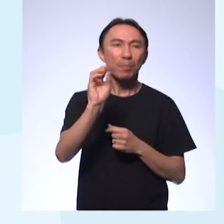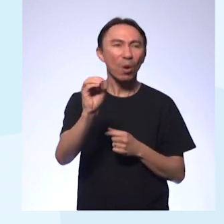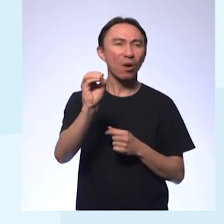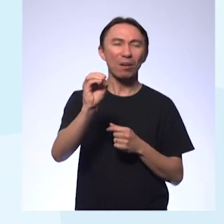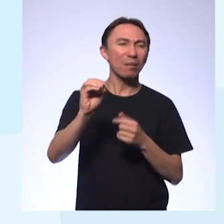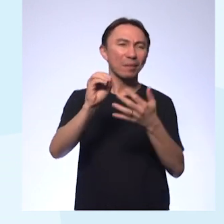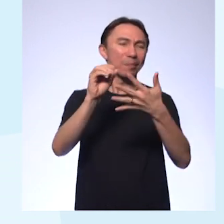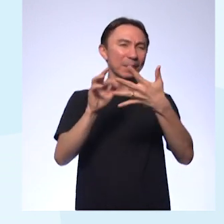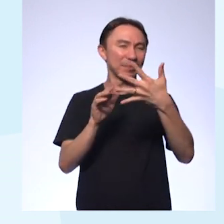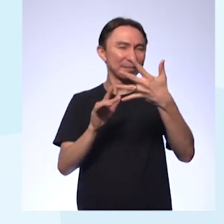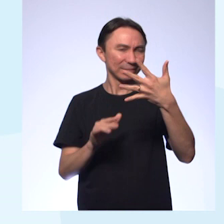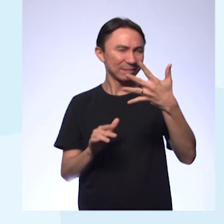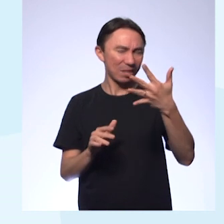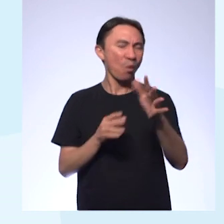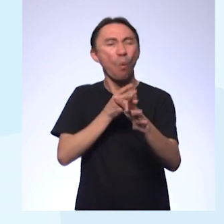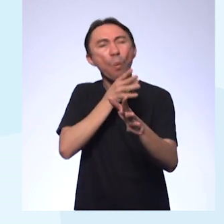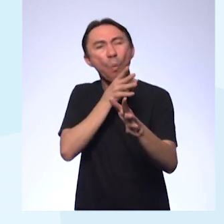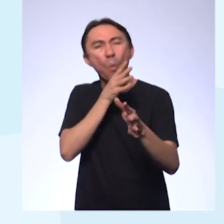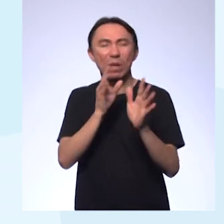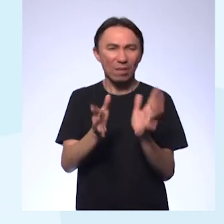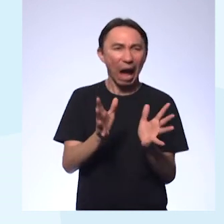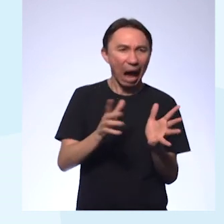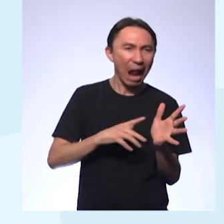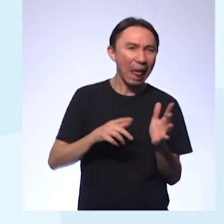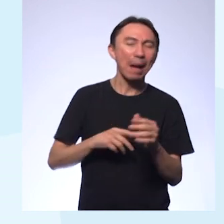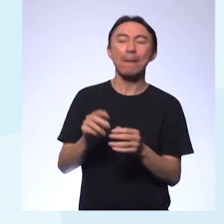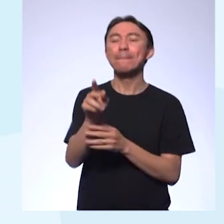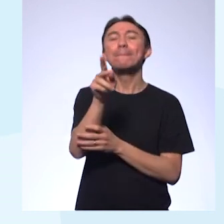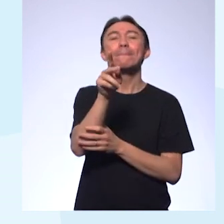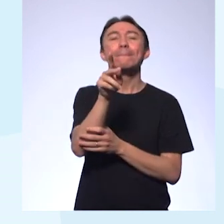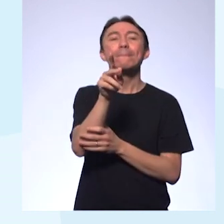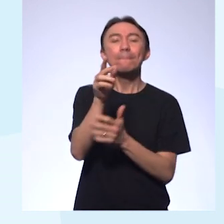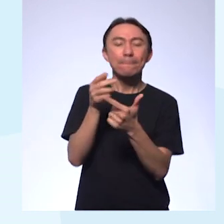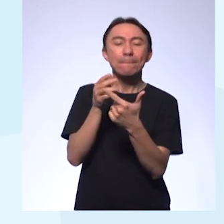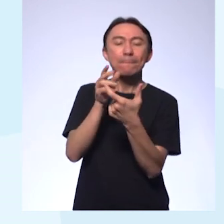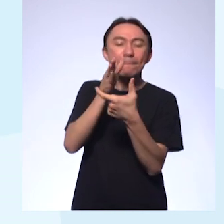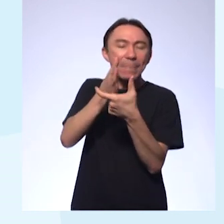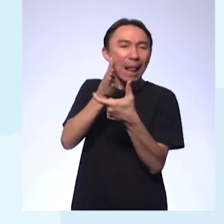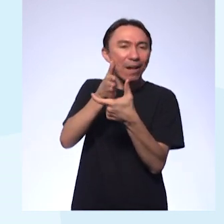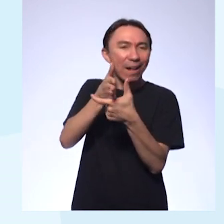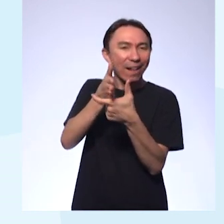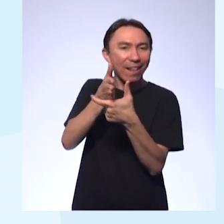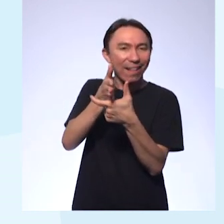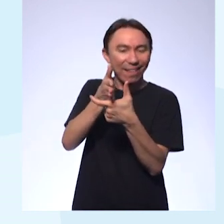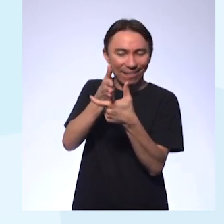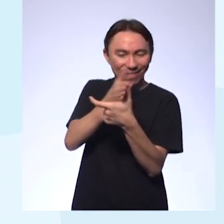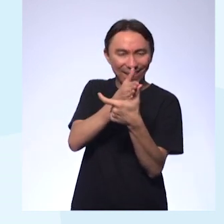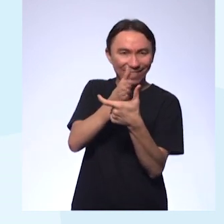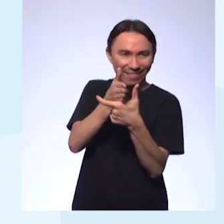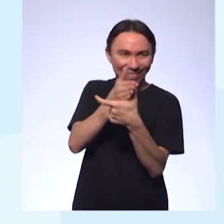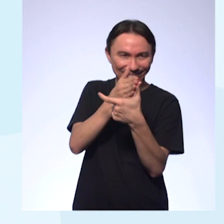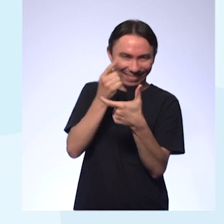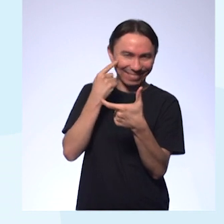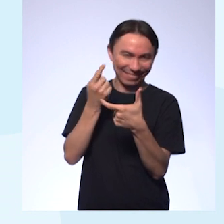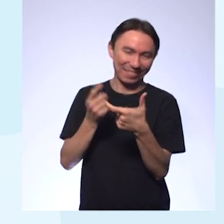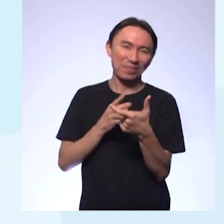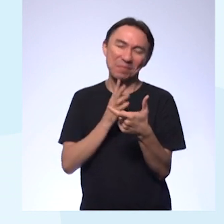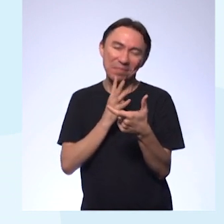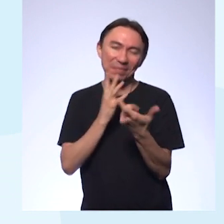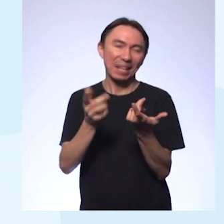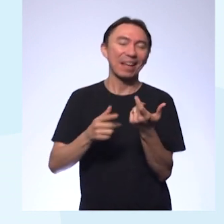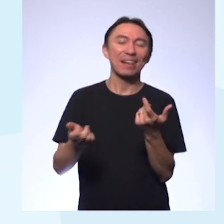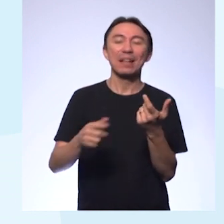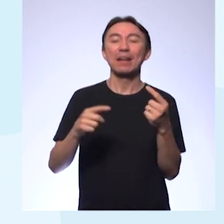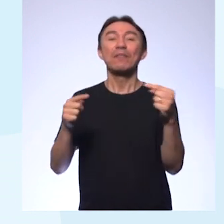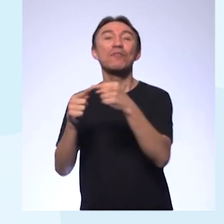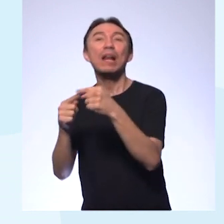por diante, como você já conhece esse prefixo, né, que vem do latim. E o intermediário, ele diz o quê? Ele diz o